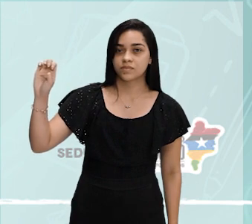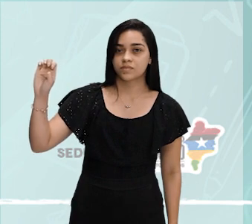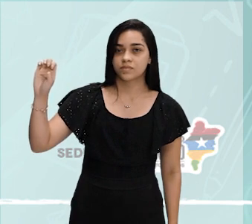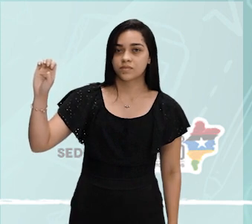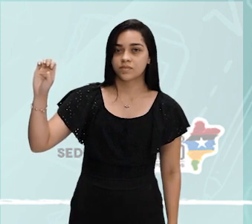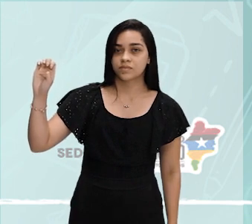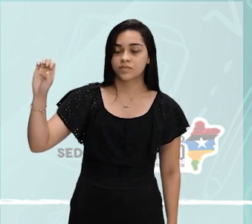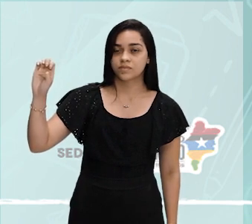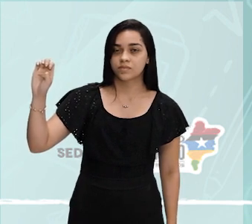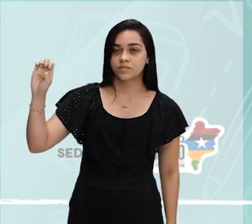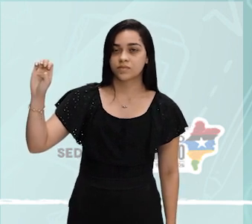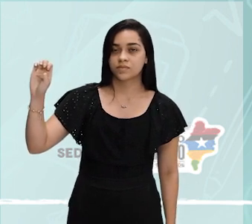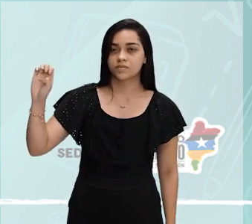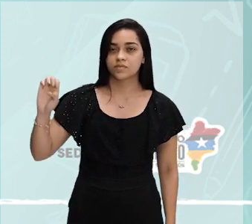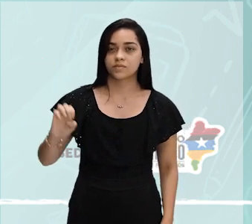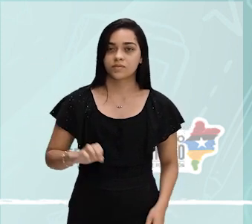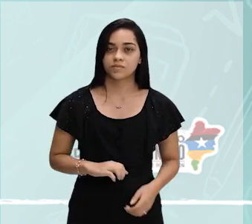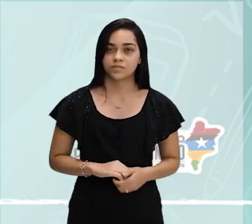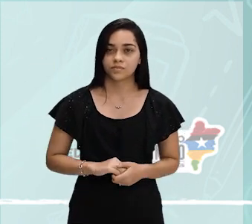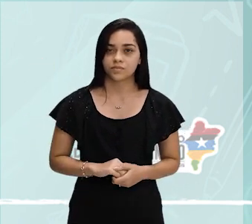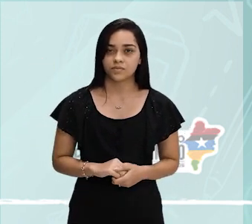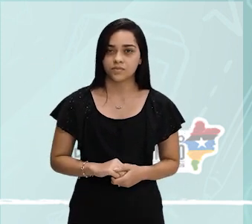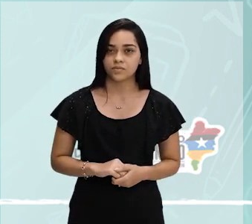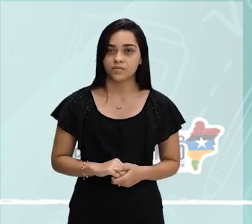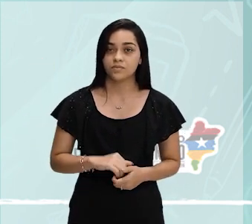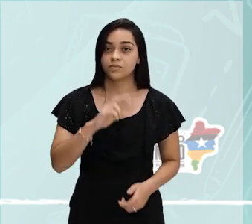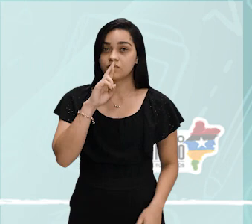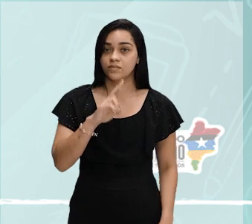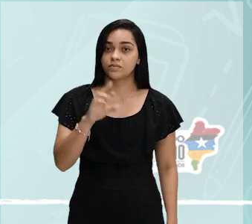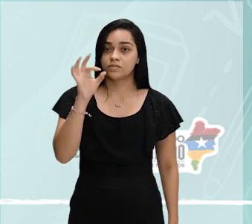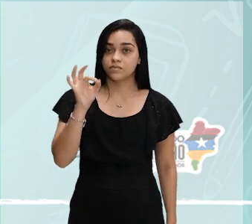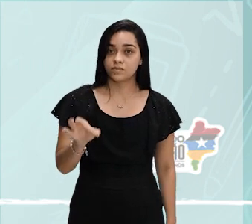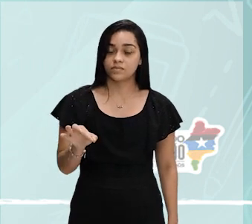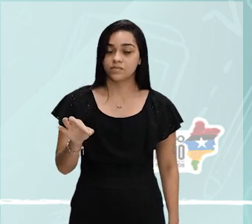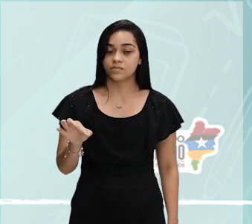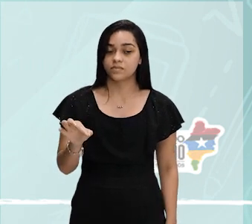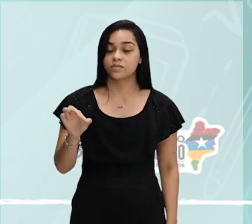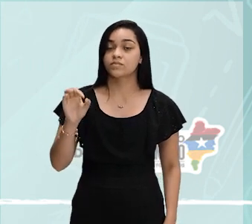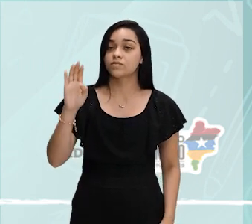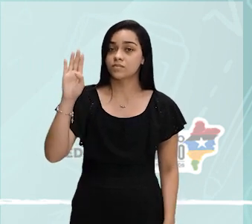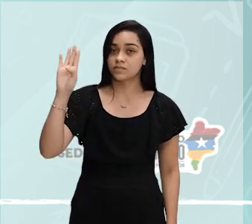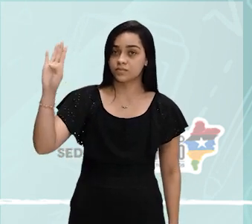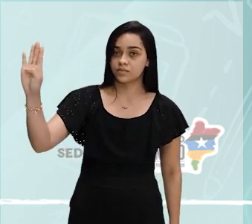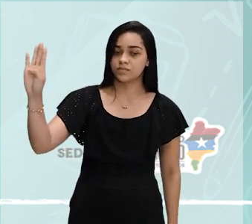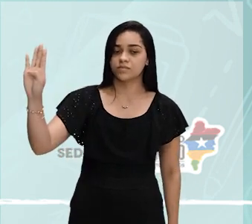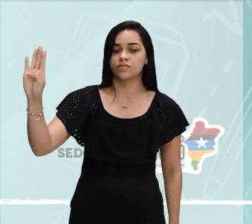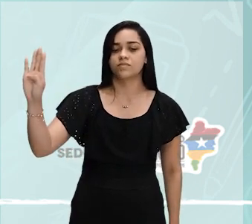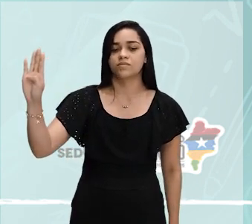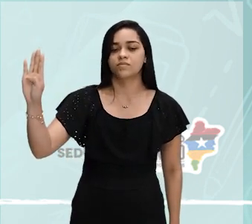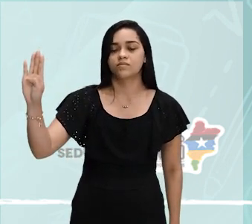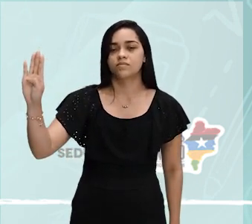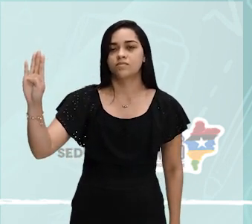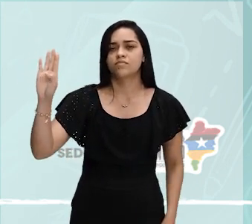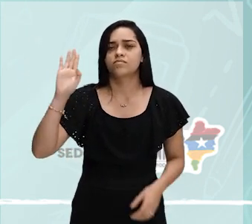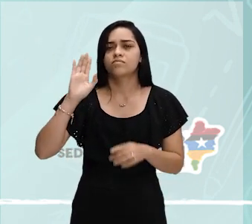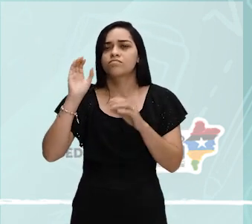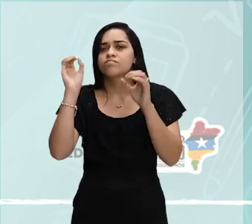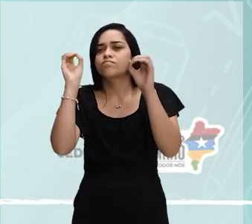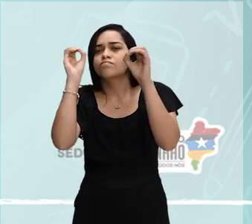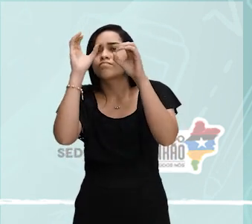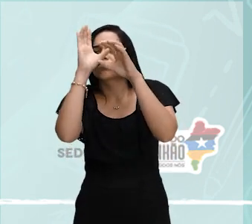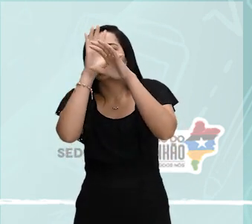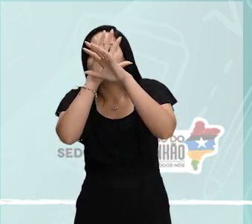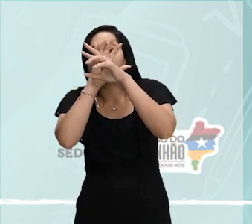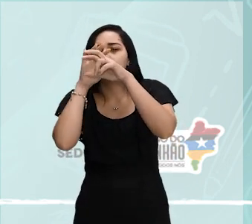serenidade a que todos devem aspirar. Gente, a resposta certa é a atmosfera noturna, ao